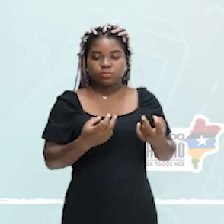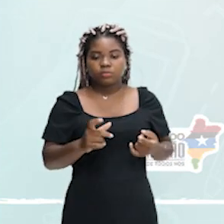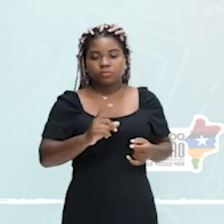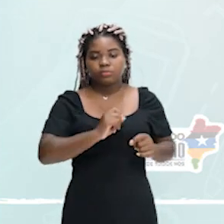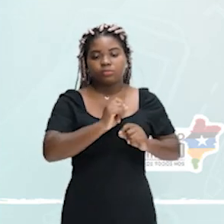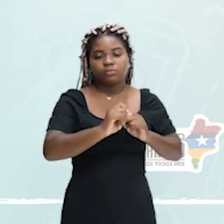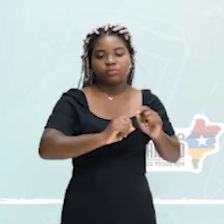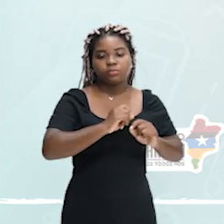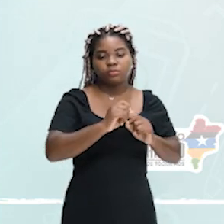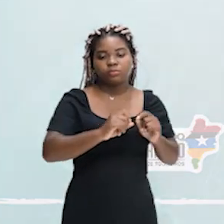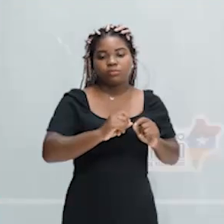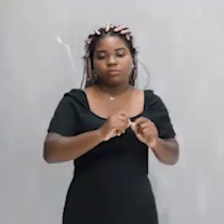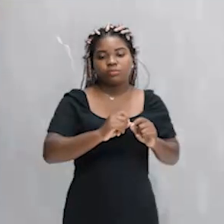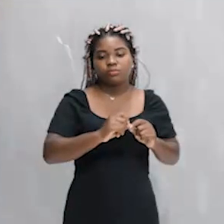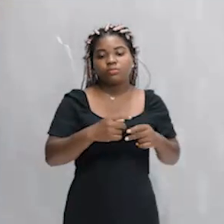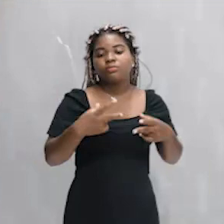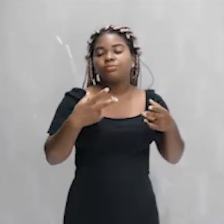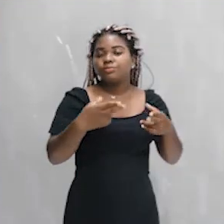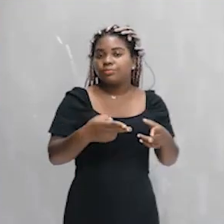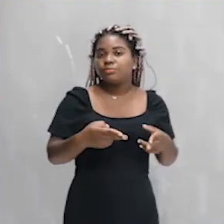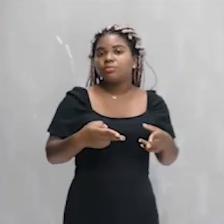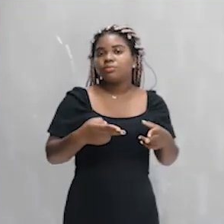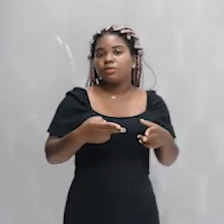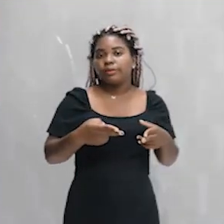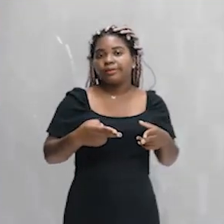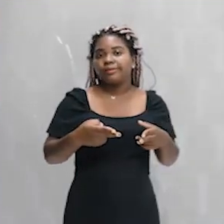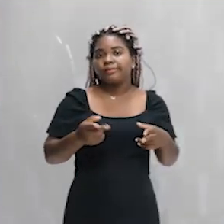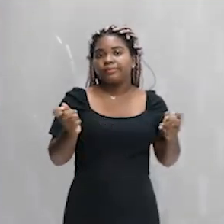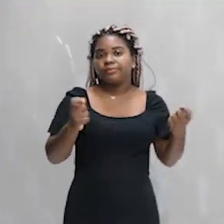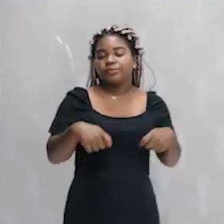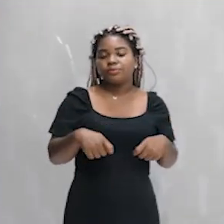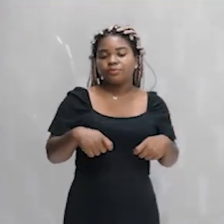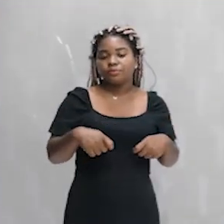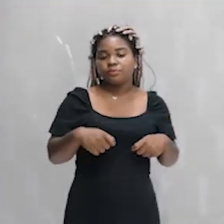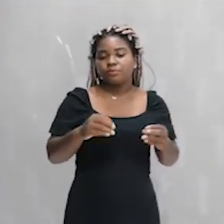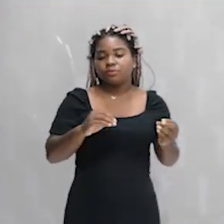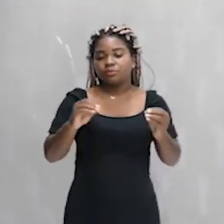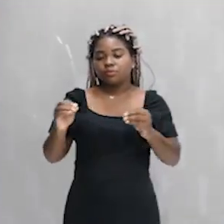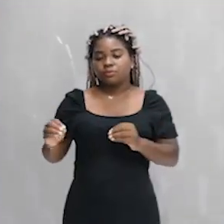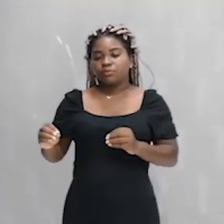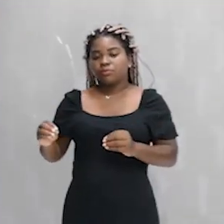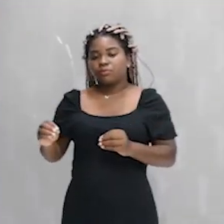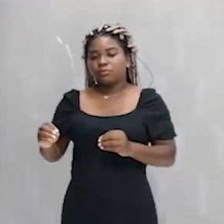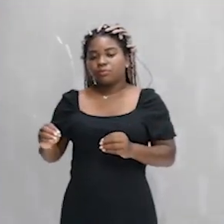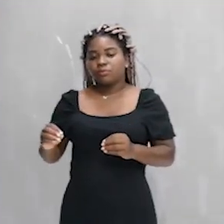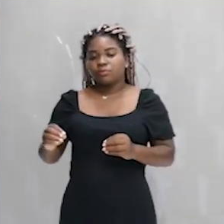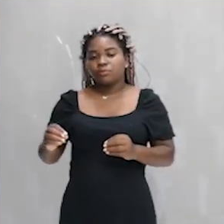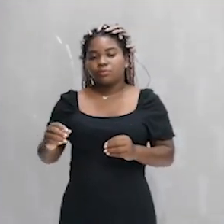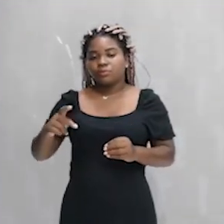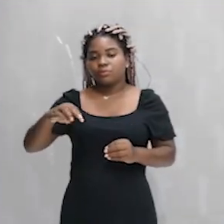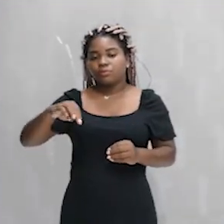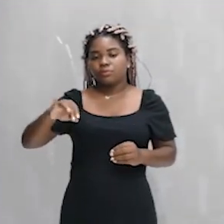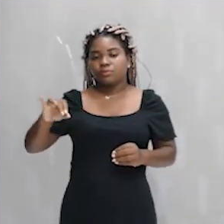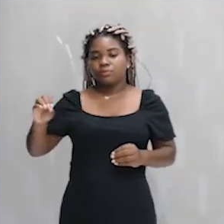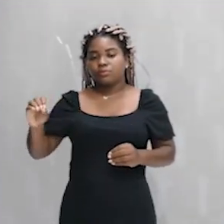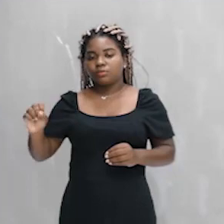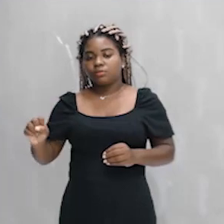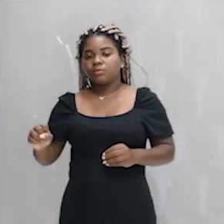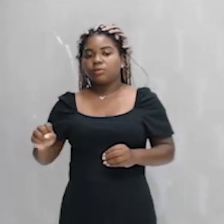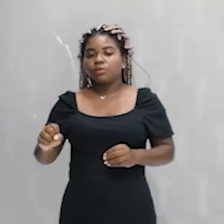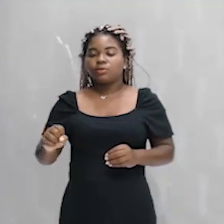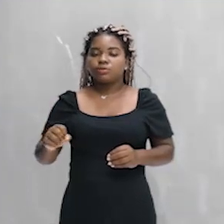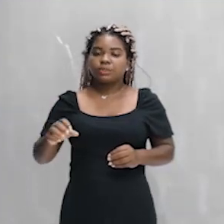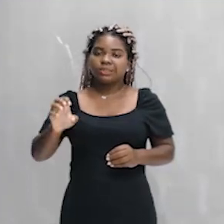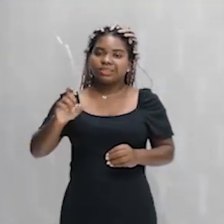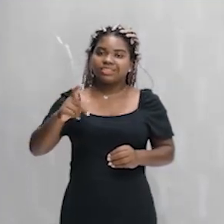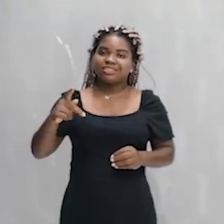temos aqui uma igualdade, onde eu posso trabalhar fazendo aquele cálculo de produto dos meios é igual a produto dos extremos.